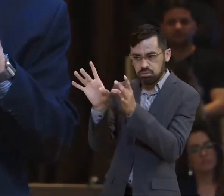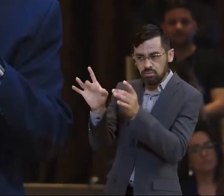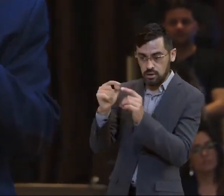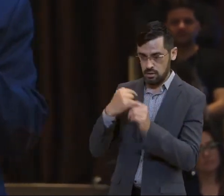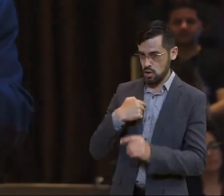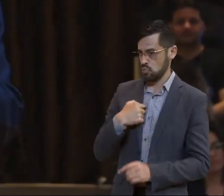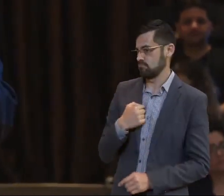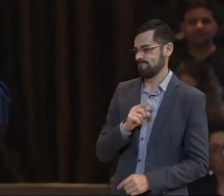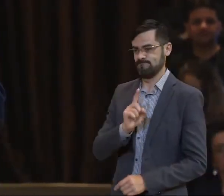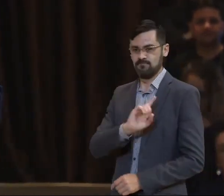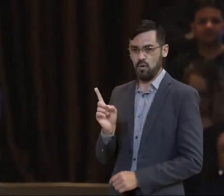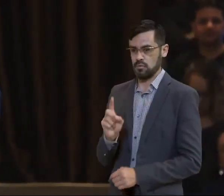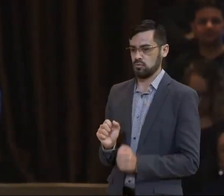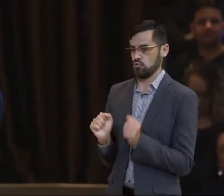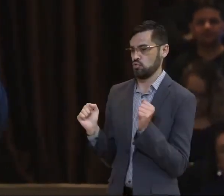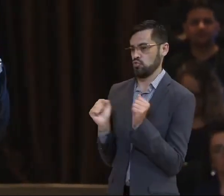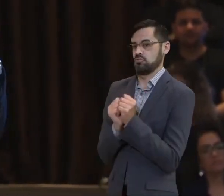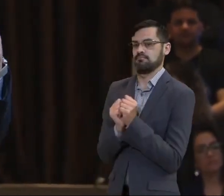não.